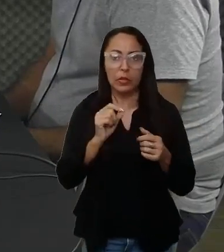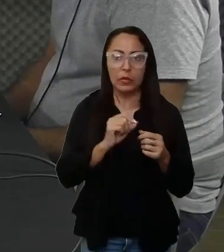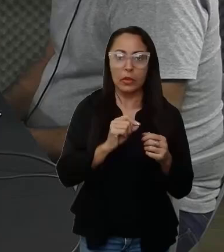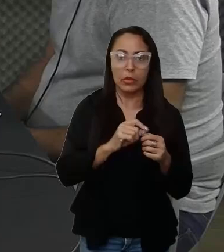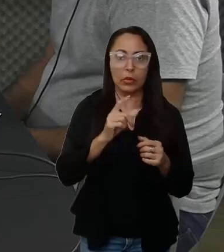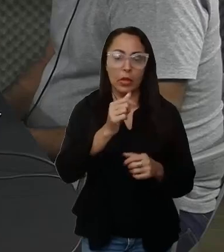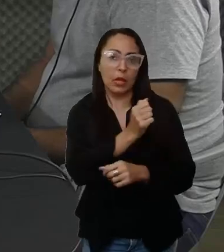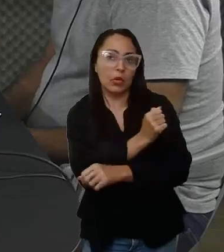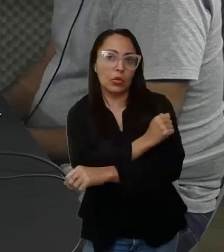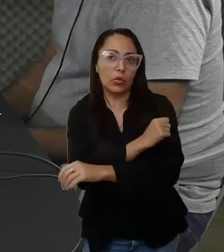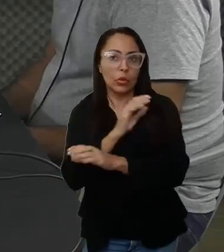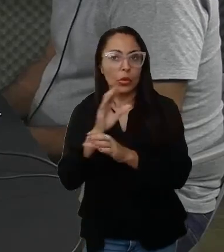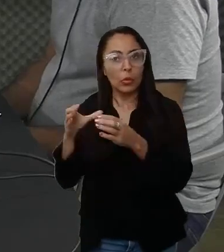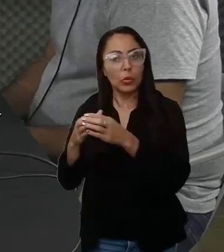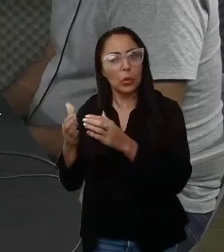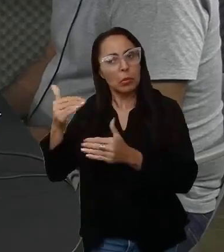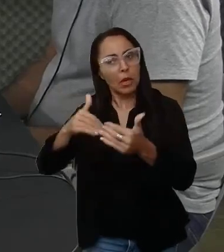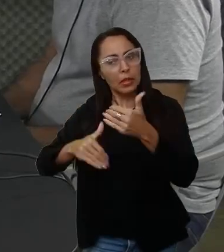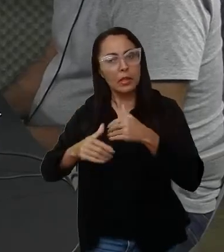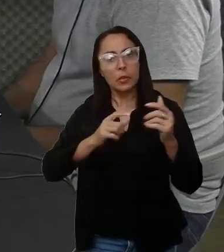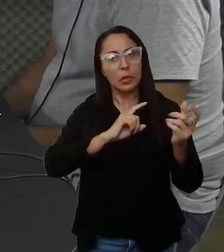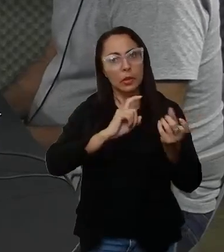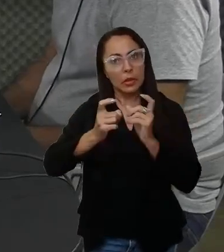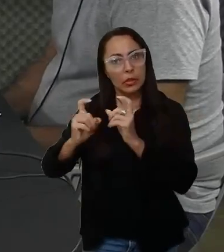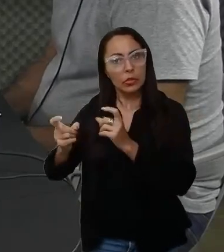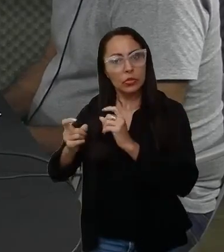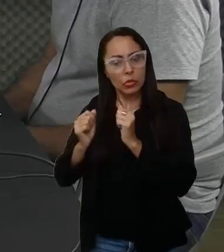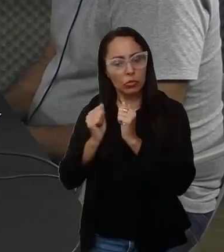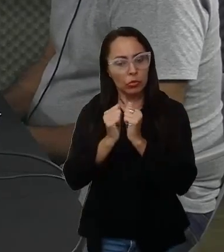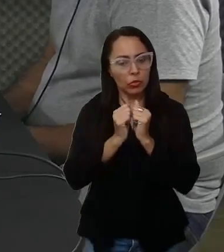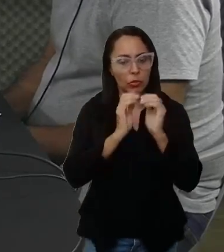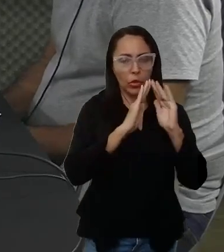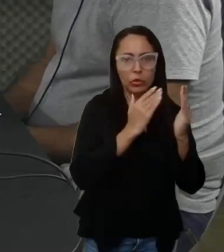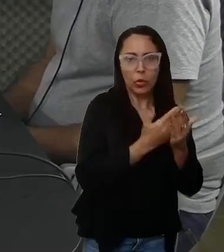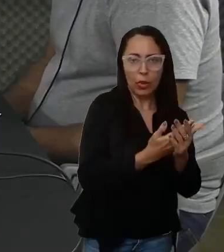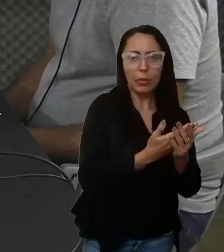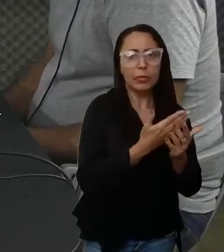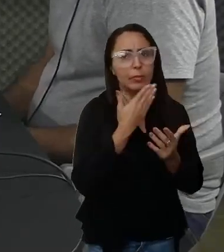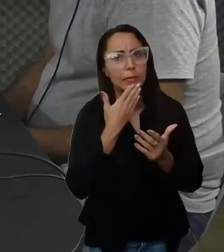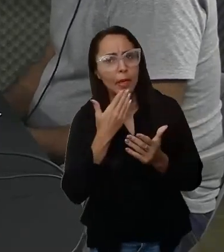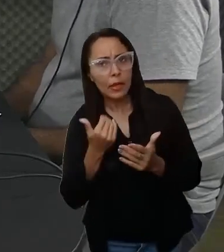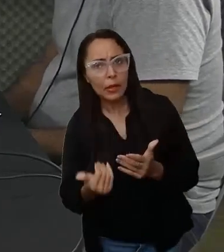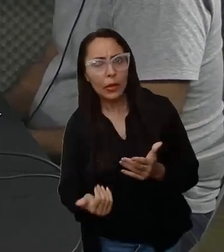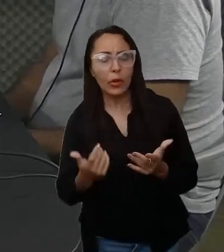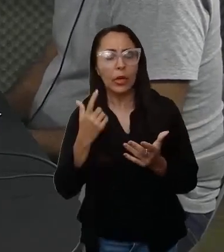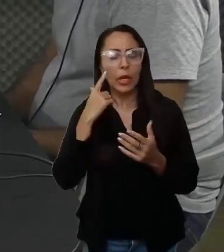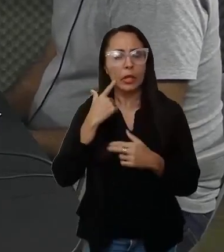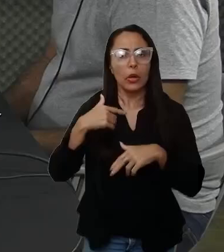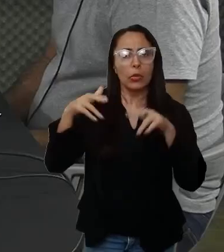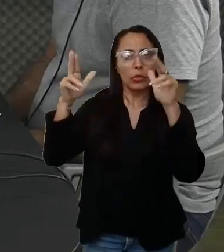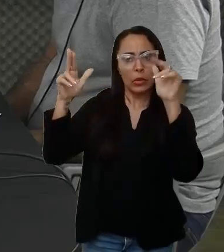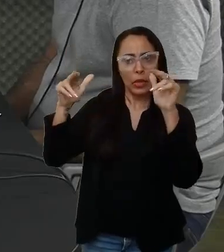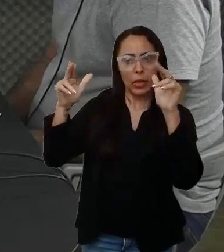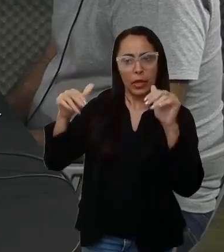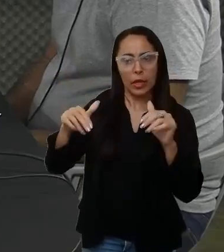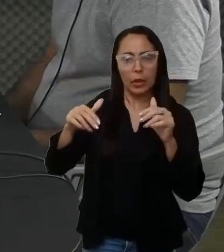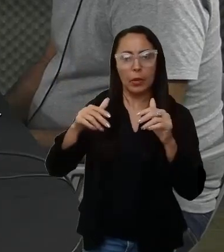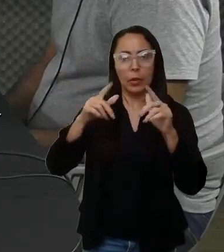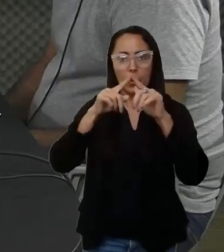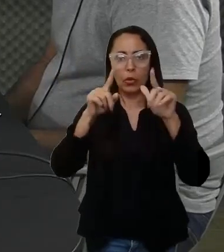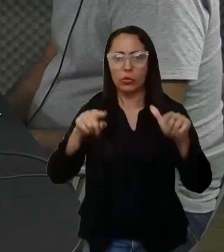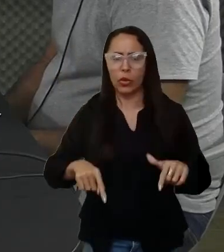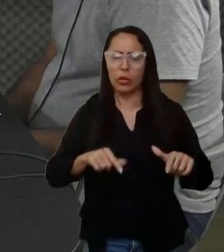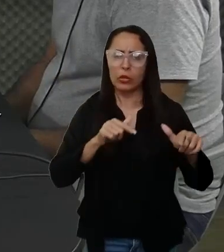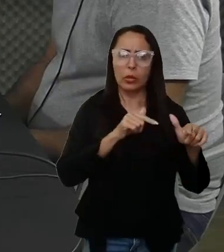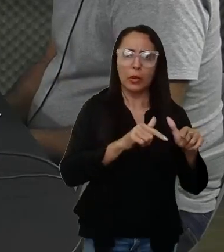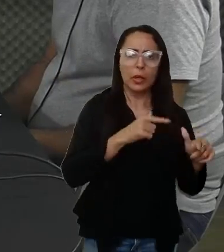aluno e a comunidade participem dessas discussões junto com a escola, melhor. Então, trabalhar esses temas, trabalhar os projetos, né? Fazer